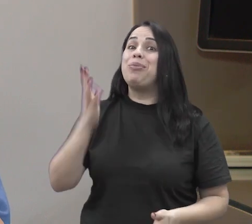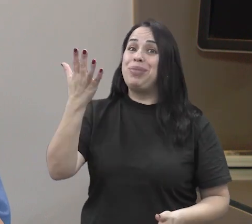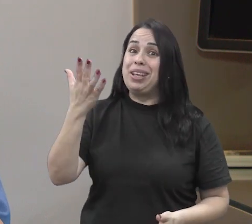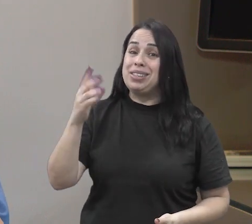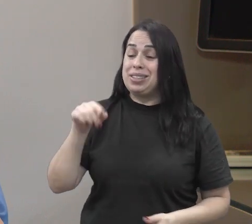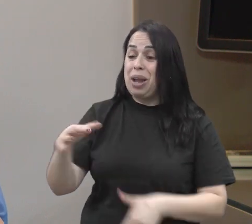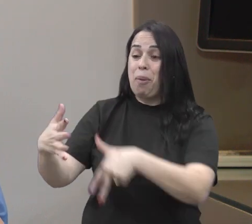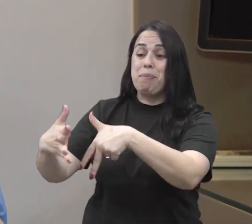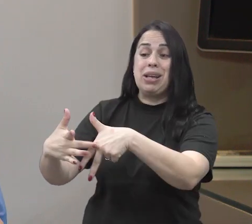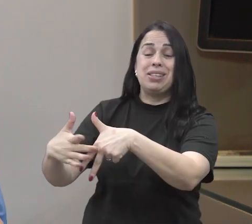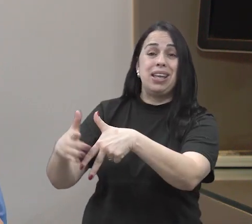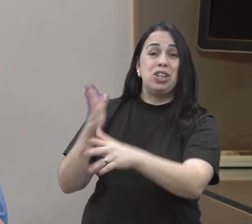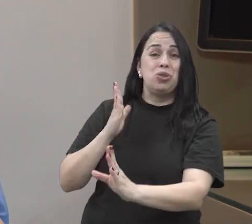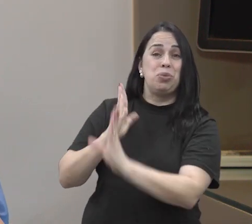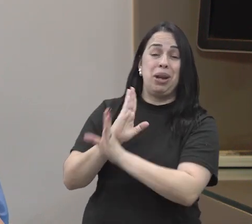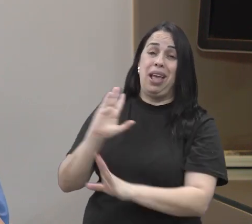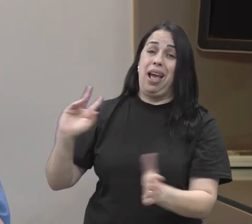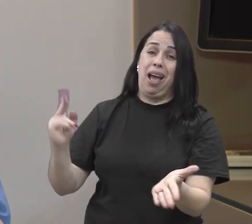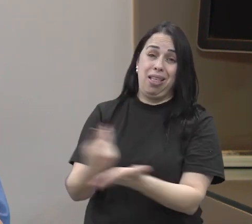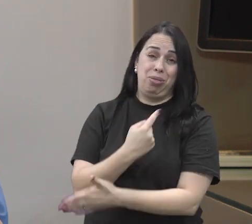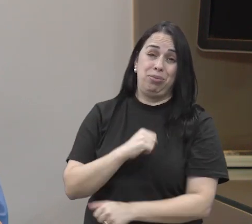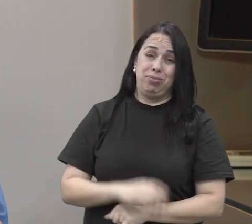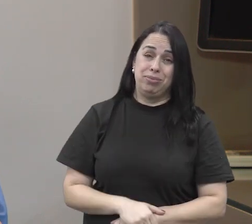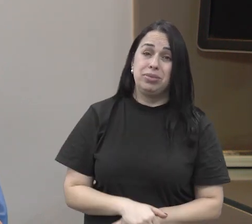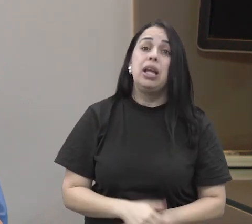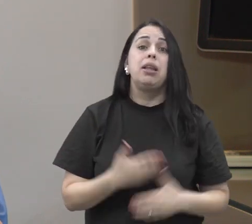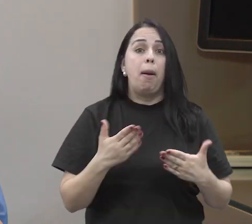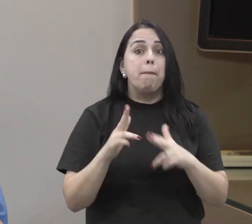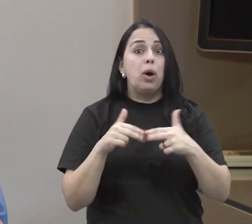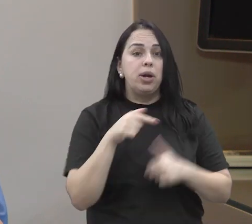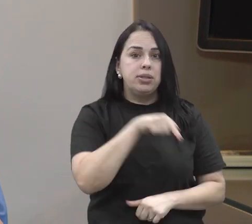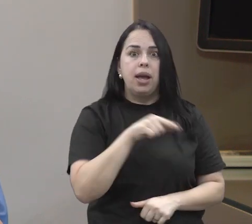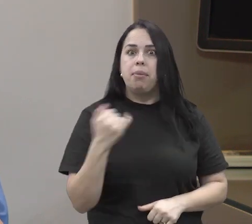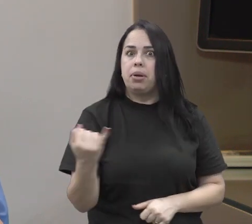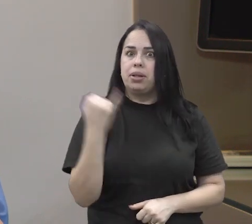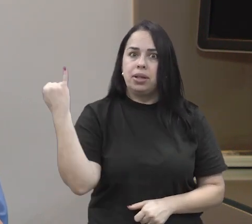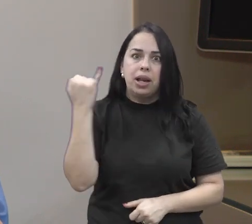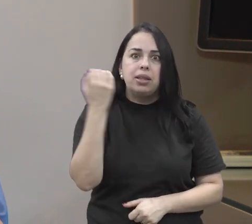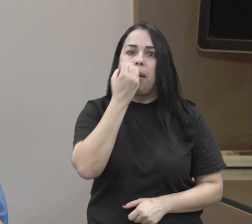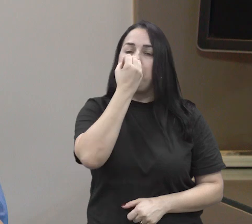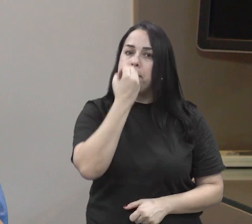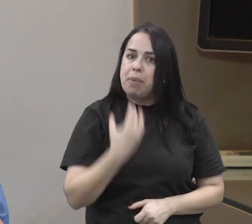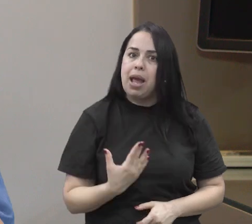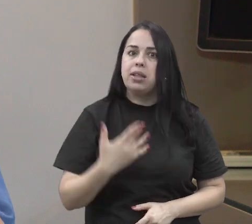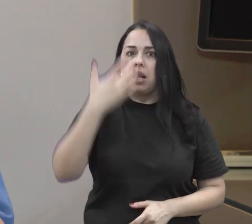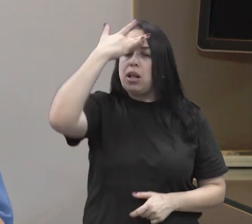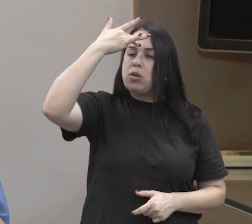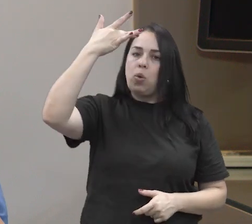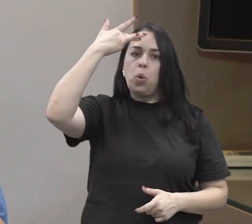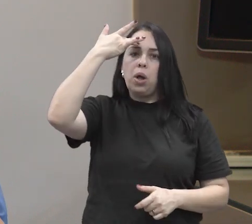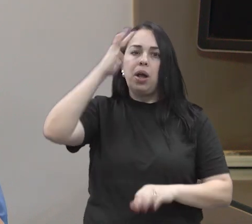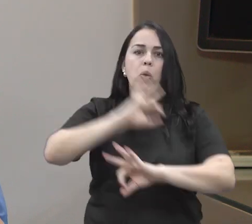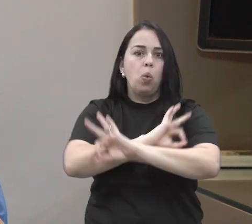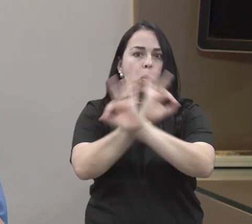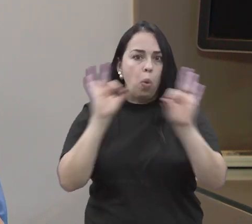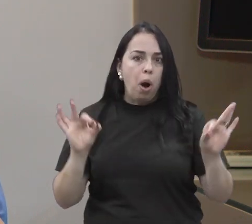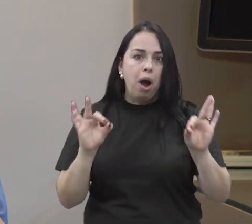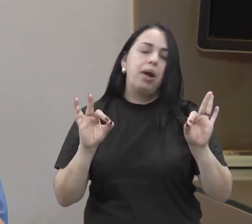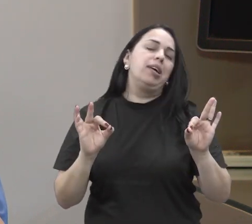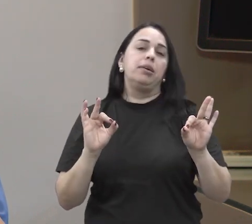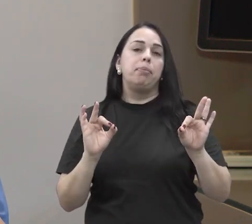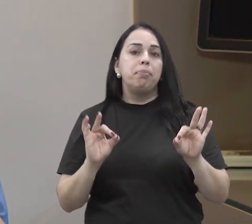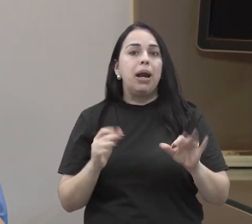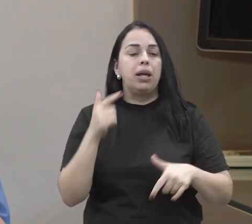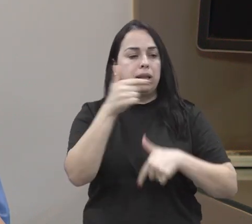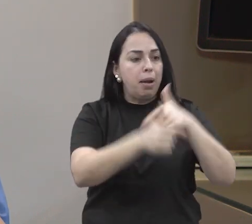ter um reflexo para o paciente. Então, assim, é fundamental que o médico esteja bem em relação à saúde mental, para que